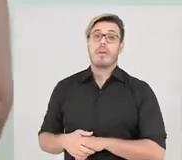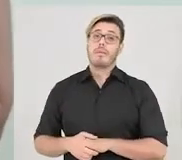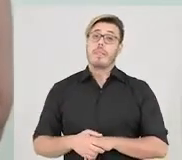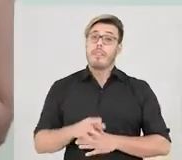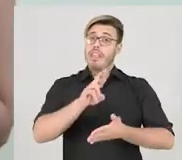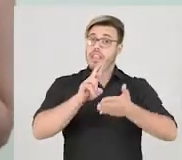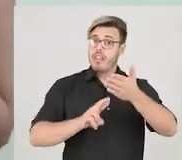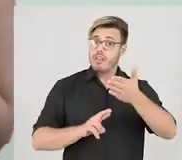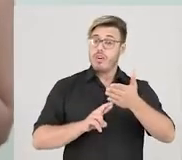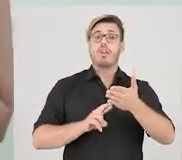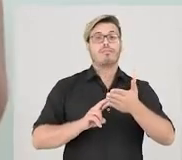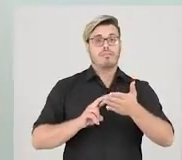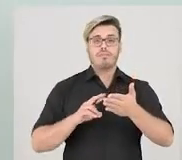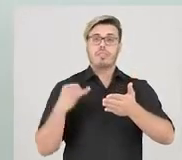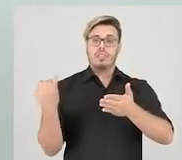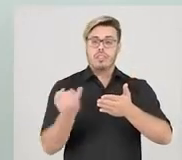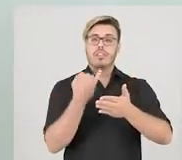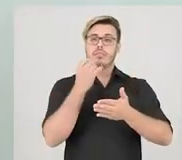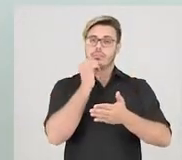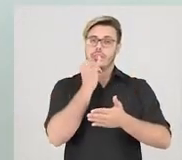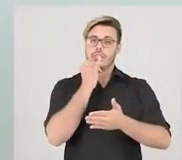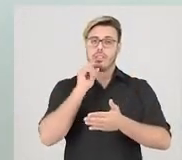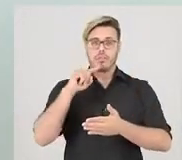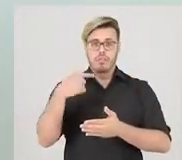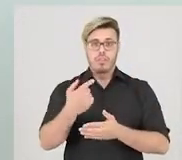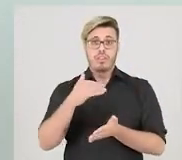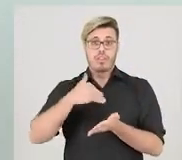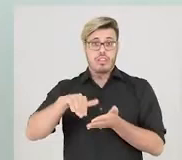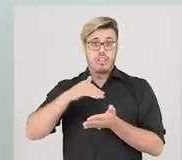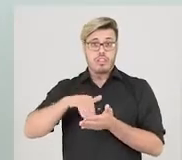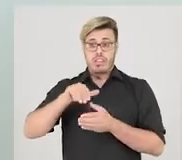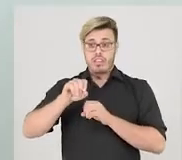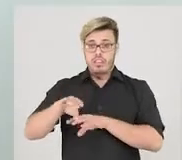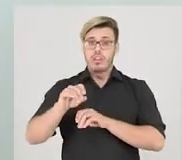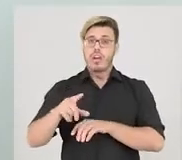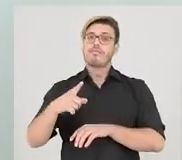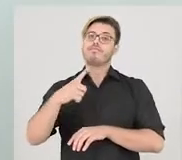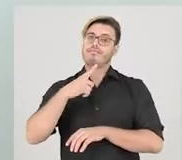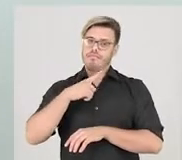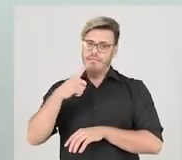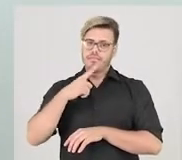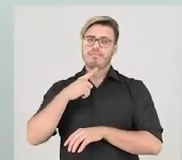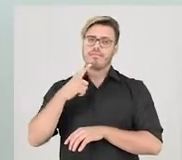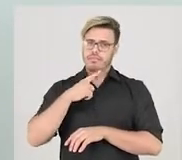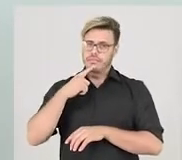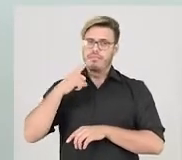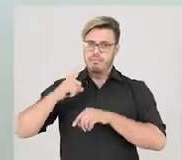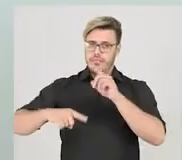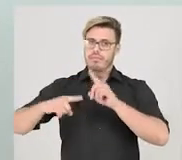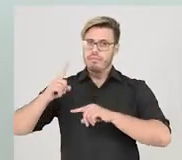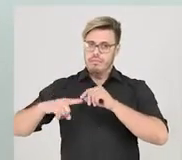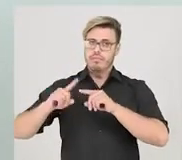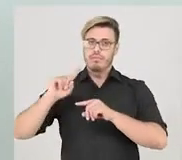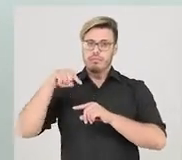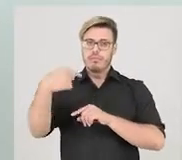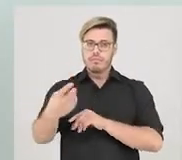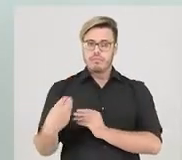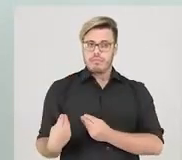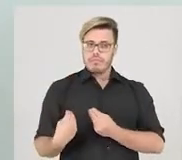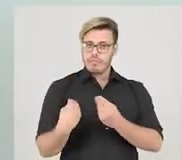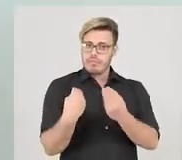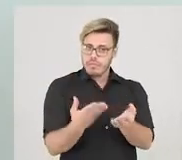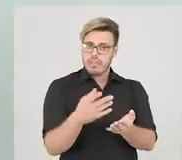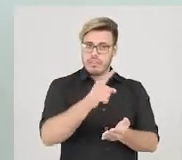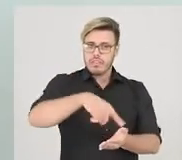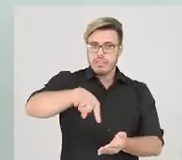A Secretaria de Estado de Educação tem esse instrumento e será disponibilizado para vocês assim que vocês começarem a trabalhar.